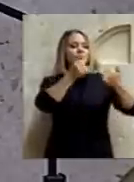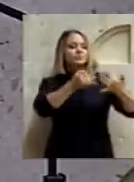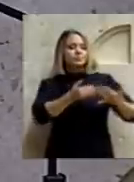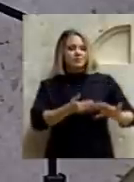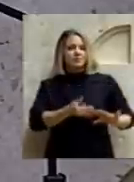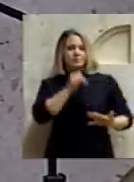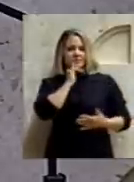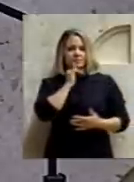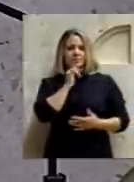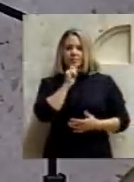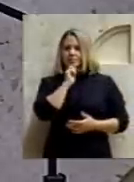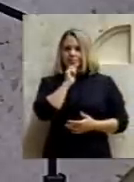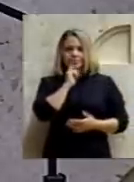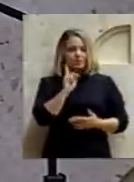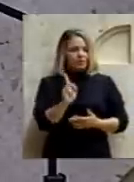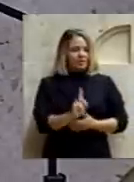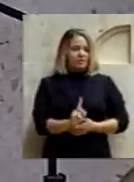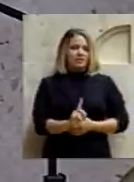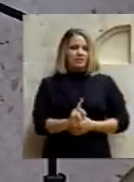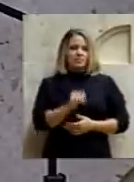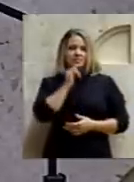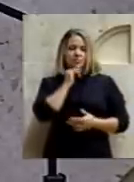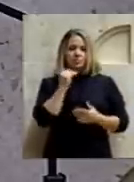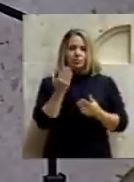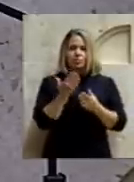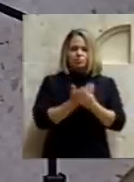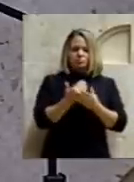que não é.